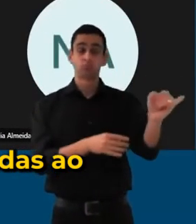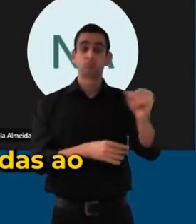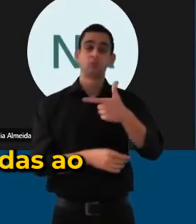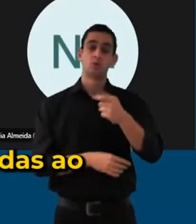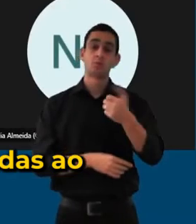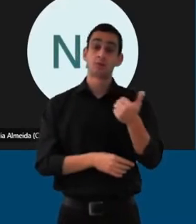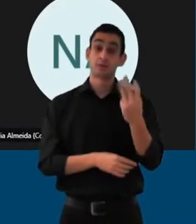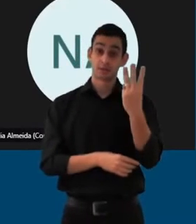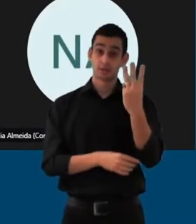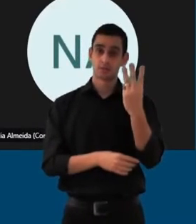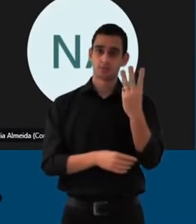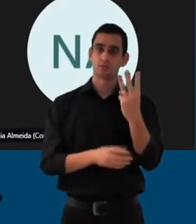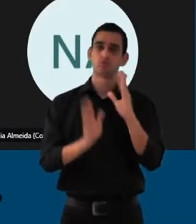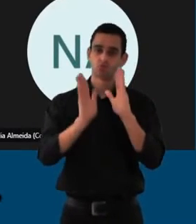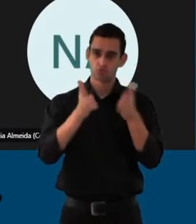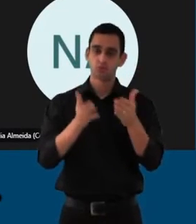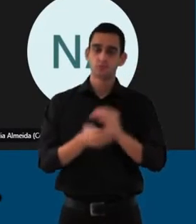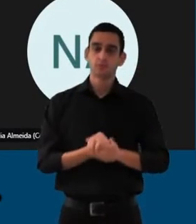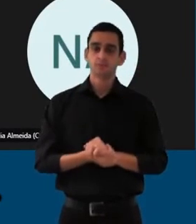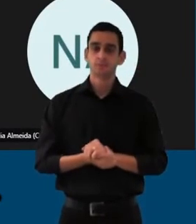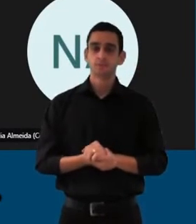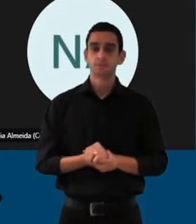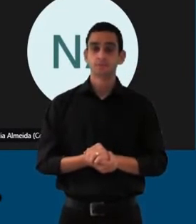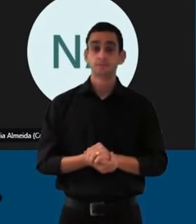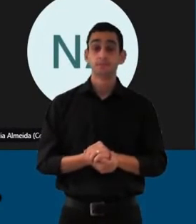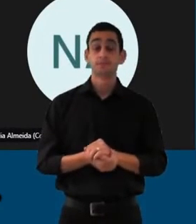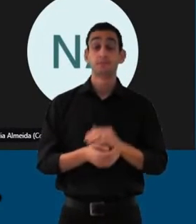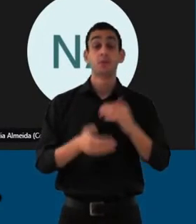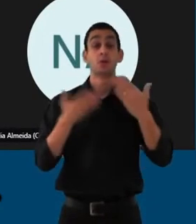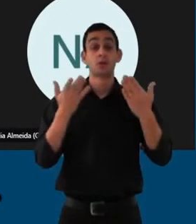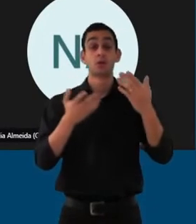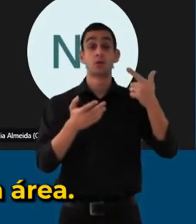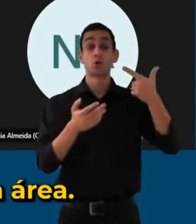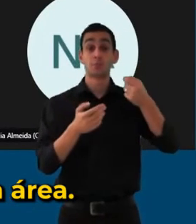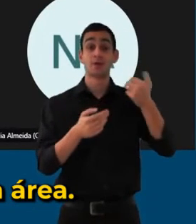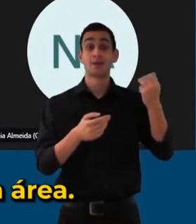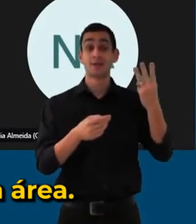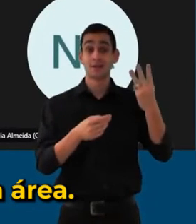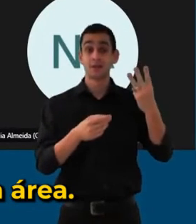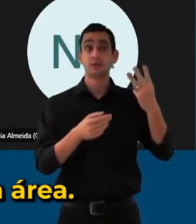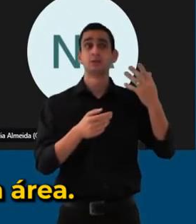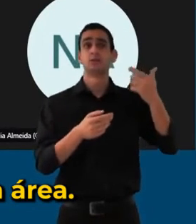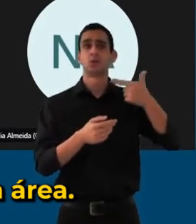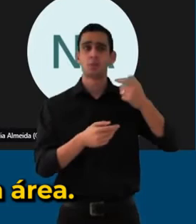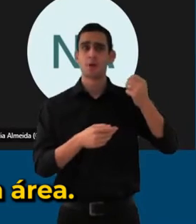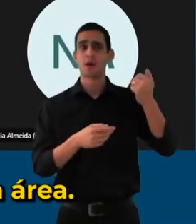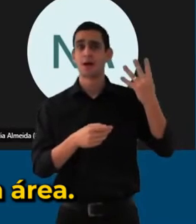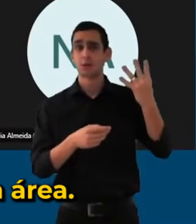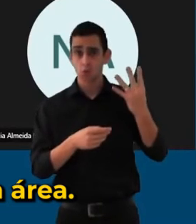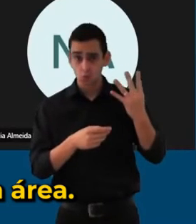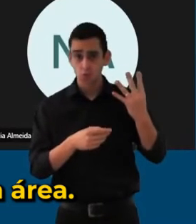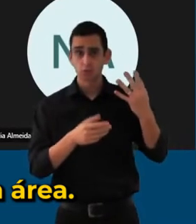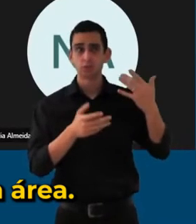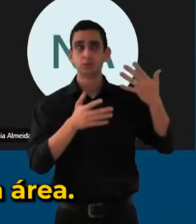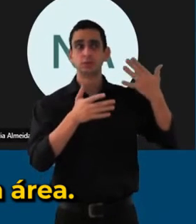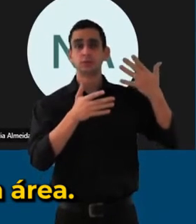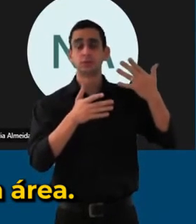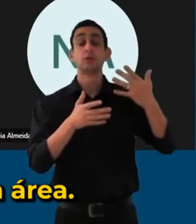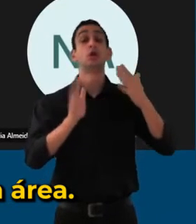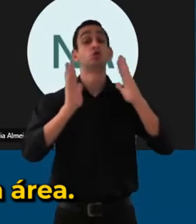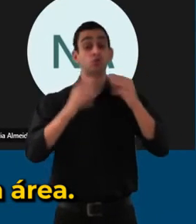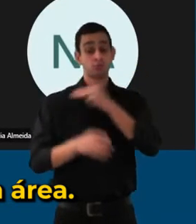ao mesmo tempo. Então, isso de 2013 veio se arrastando, 2014 o Ministério Público fez